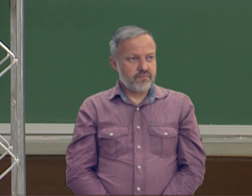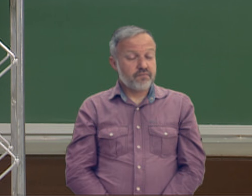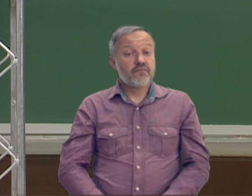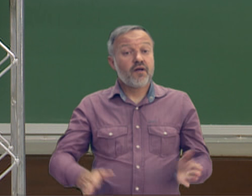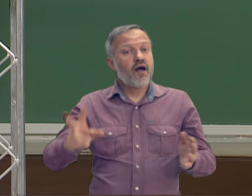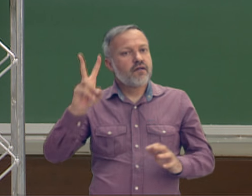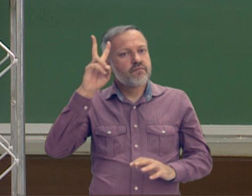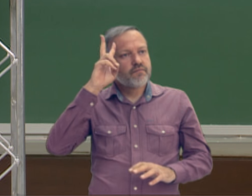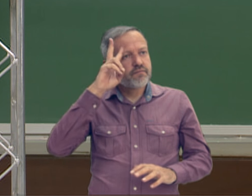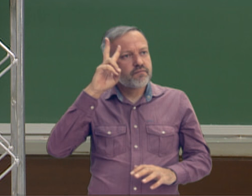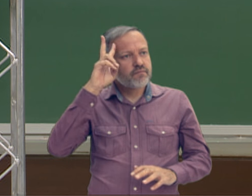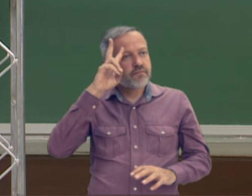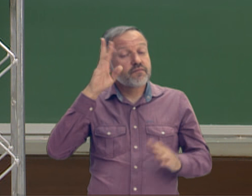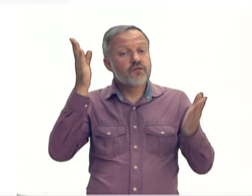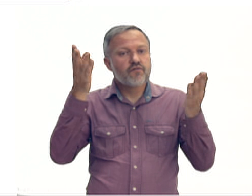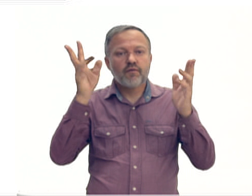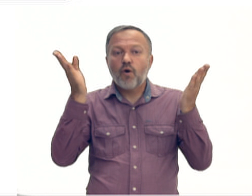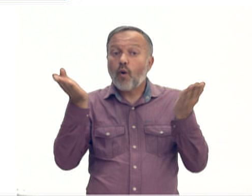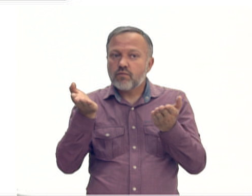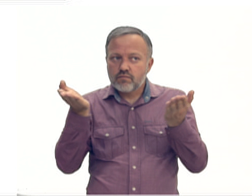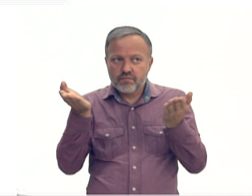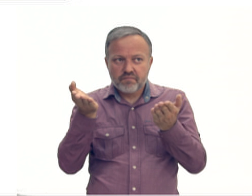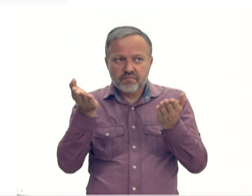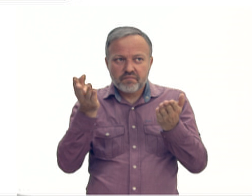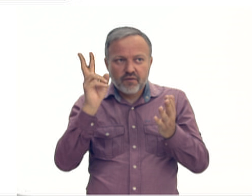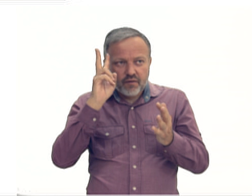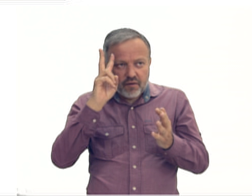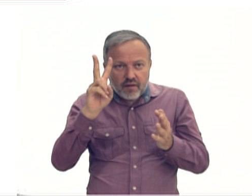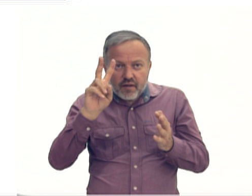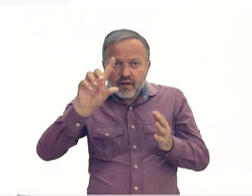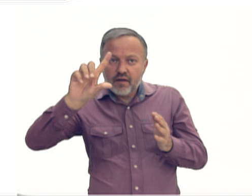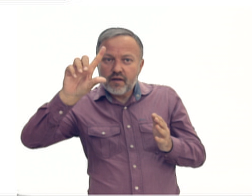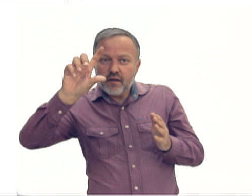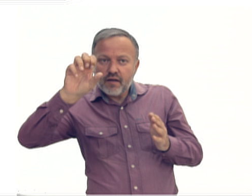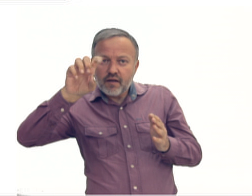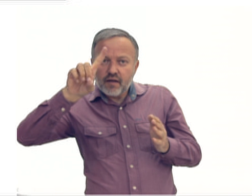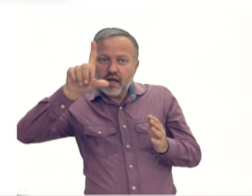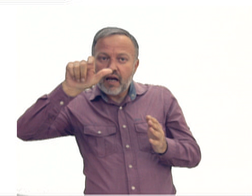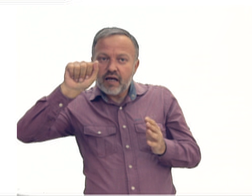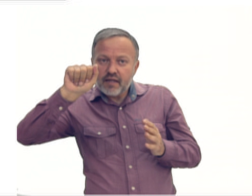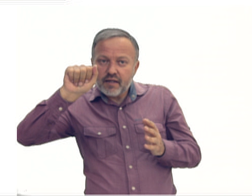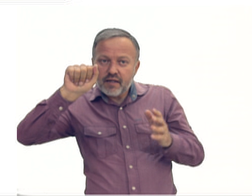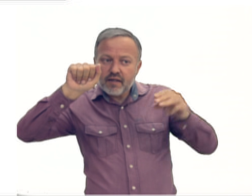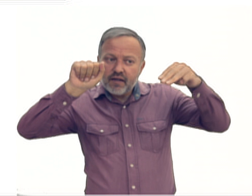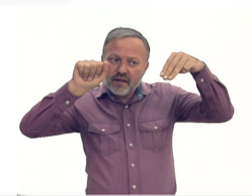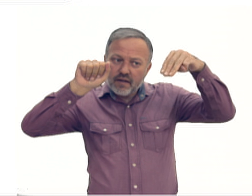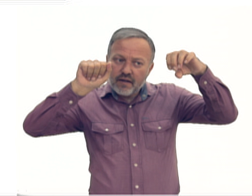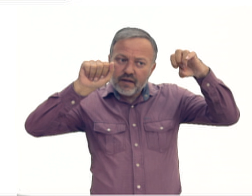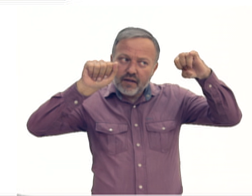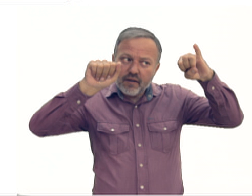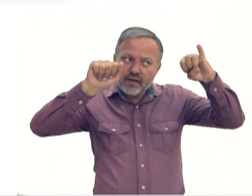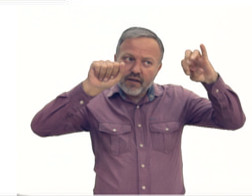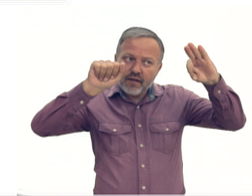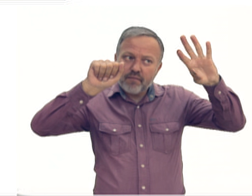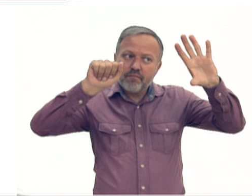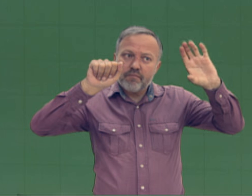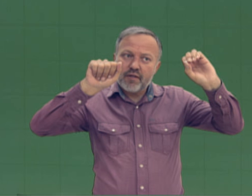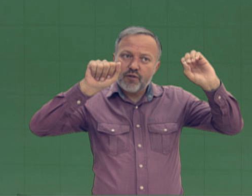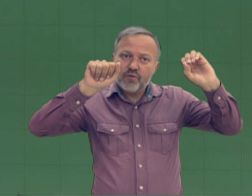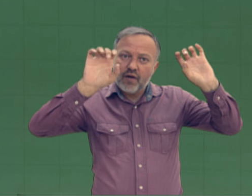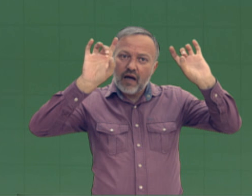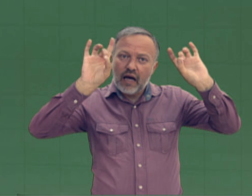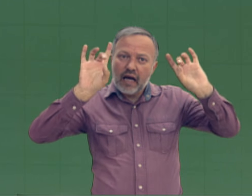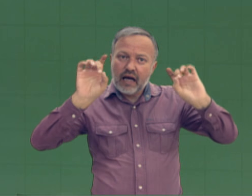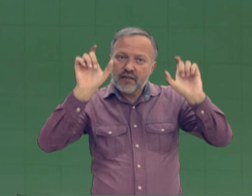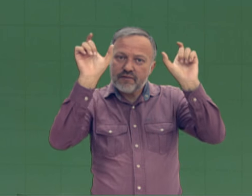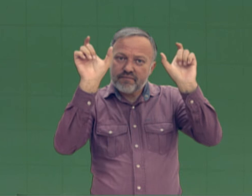Então, retomando, o que nós vimos hoje? Hoje nós vimos lenda e mito, as características de cada